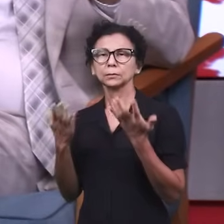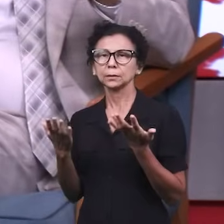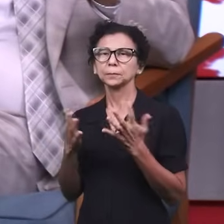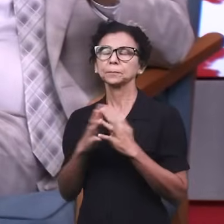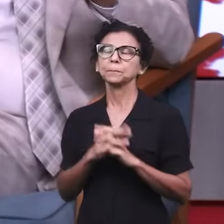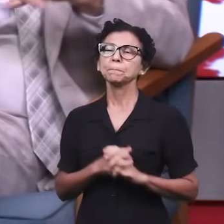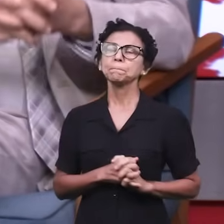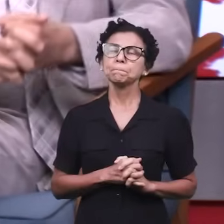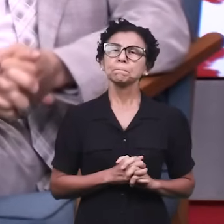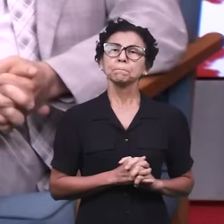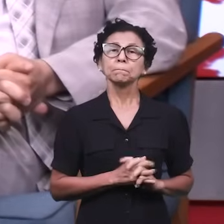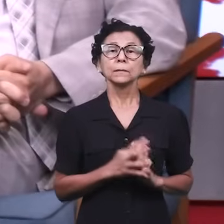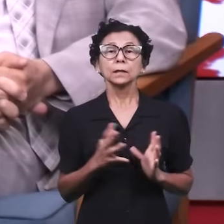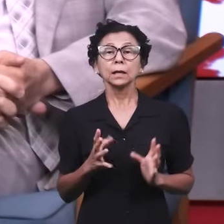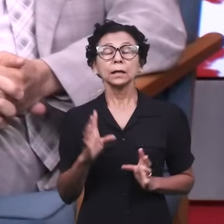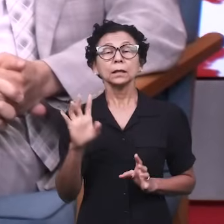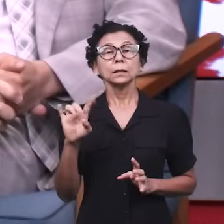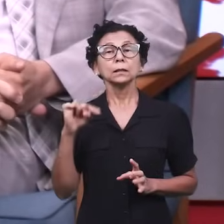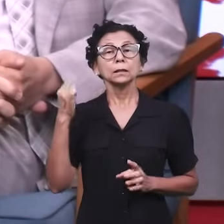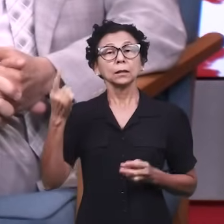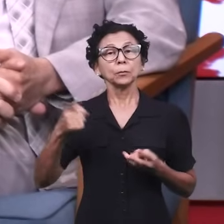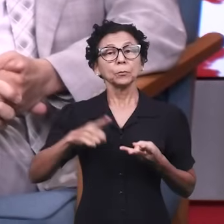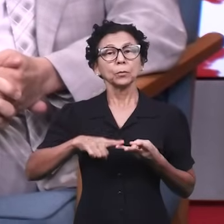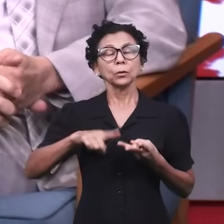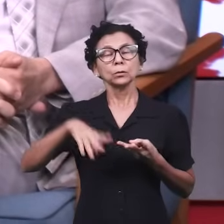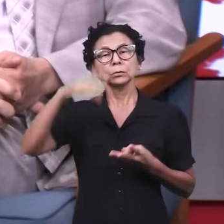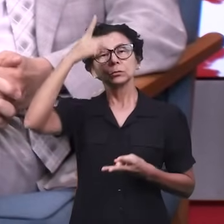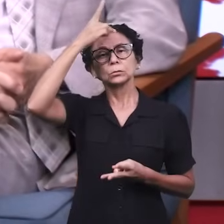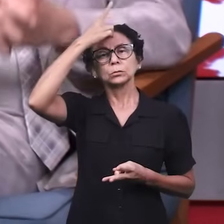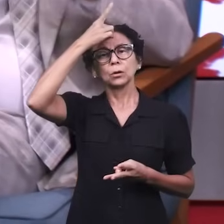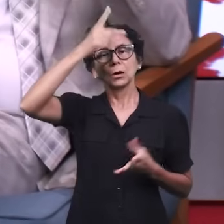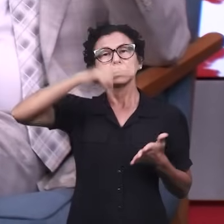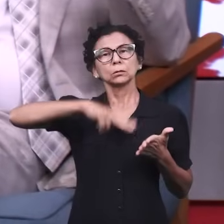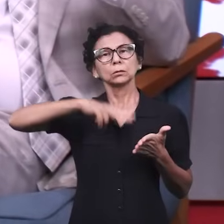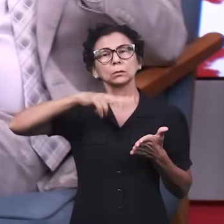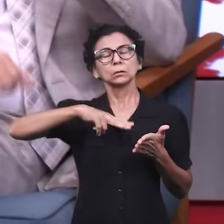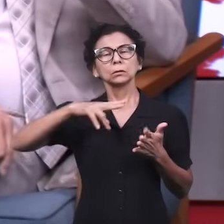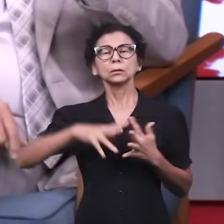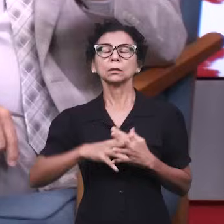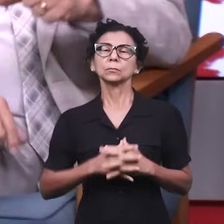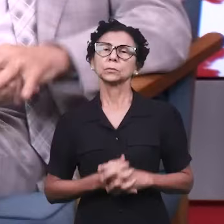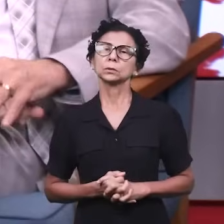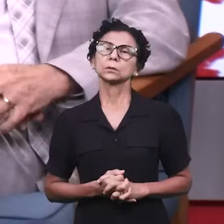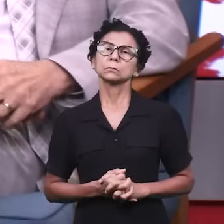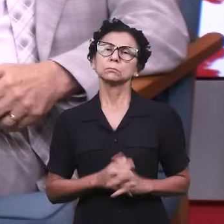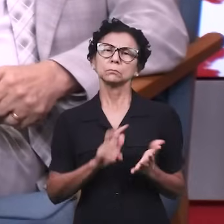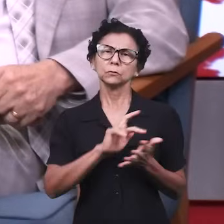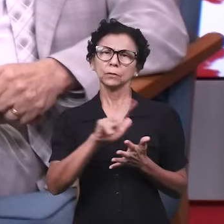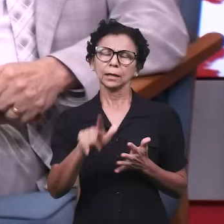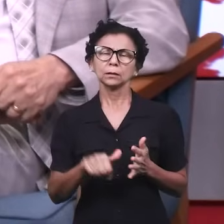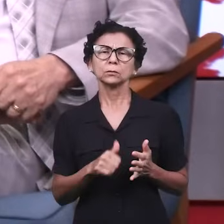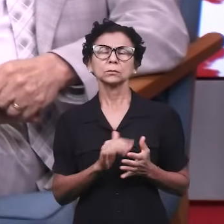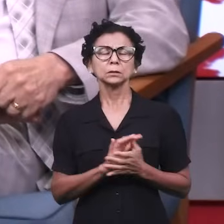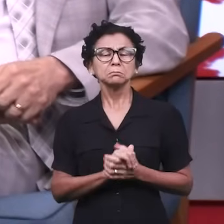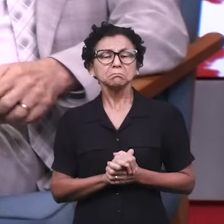nós lemos o dom, os dons, né? Entre os dons, esse dom.